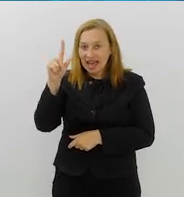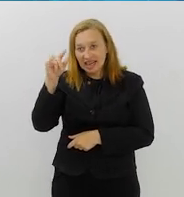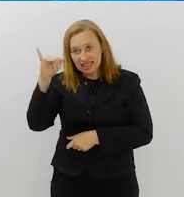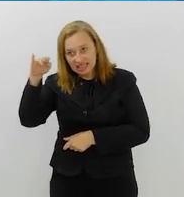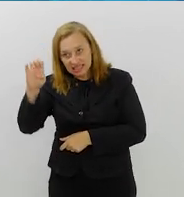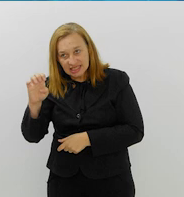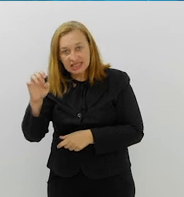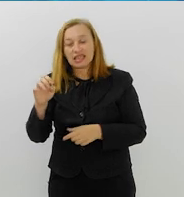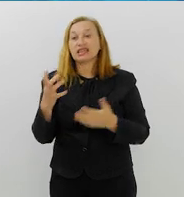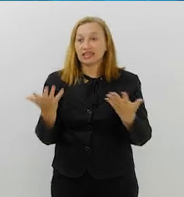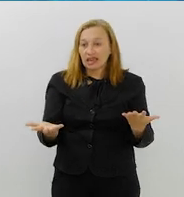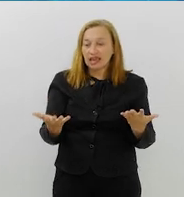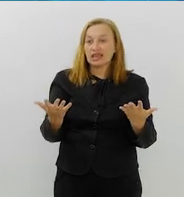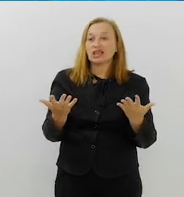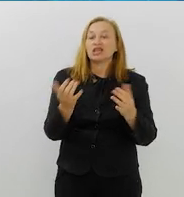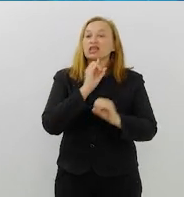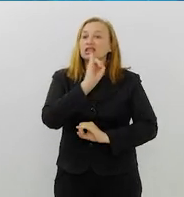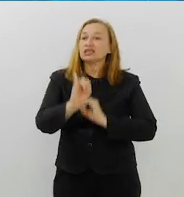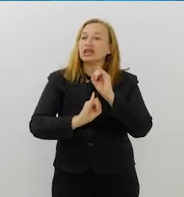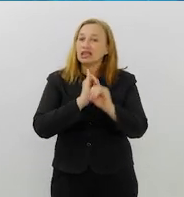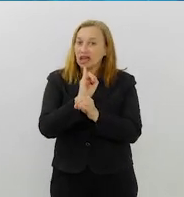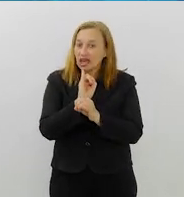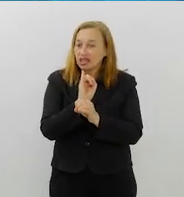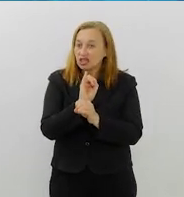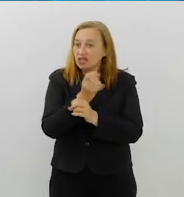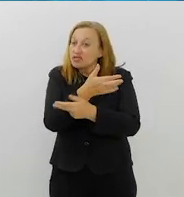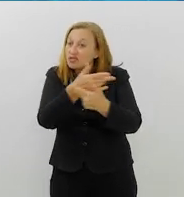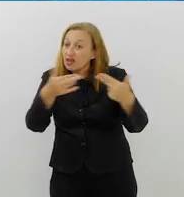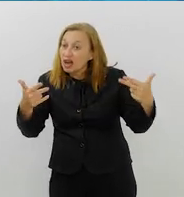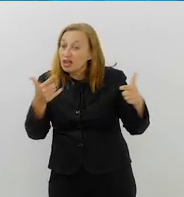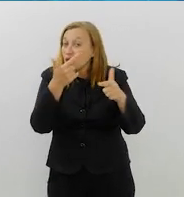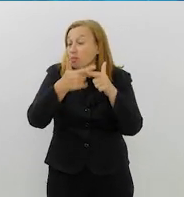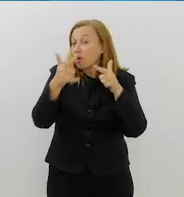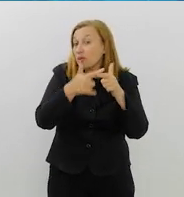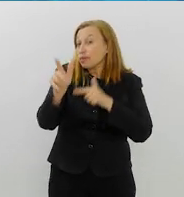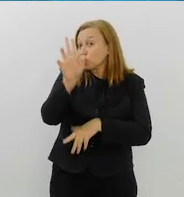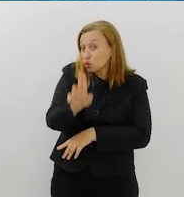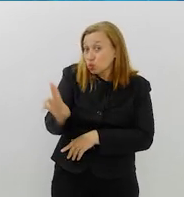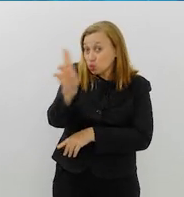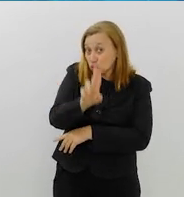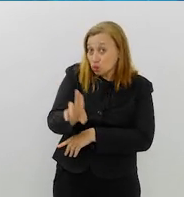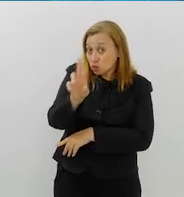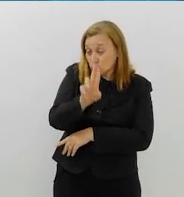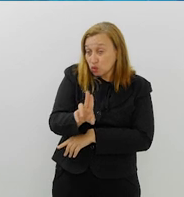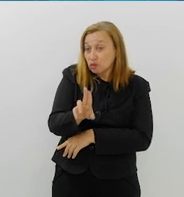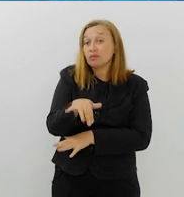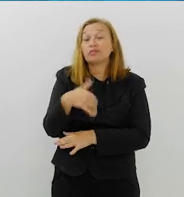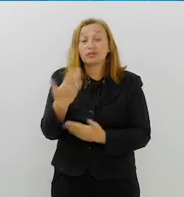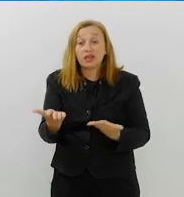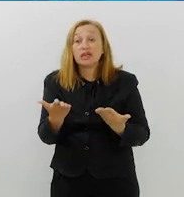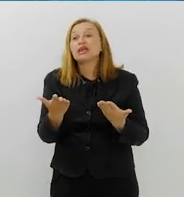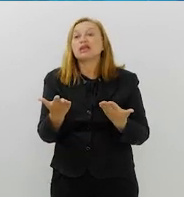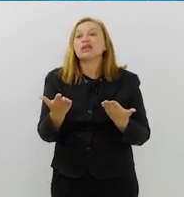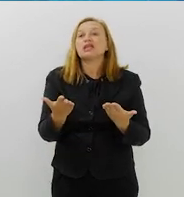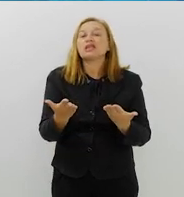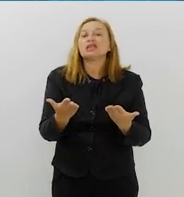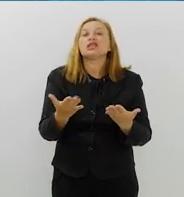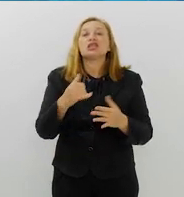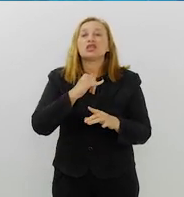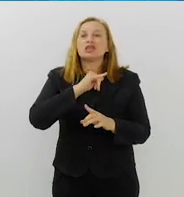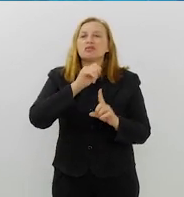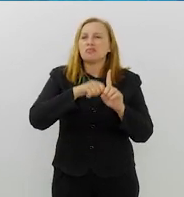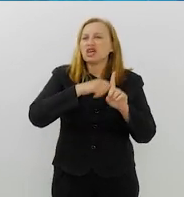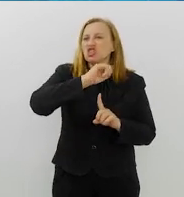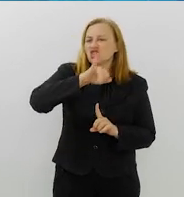Usando as terminologias de internet addiction, problemas de uso da internet, né? E